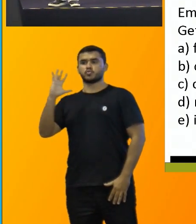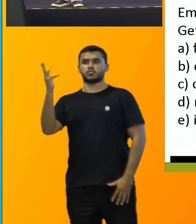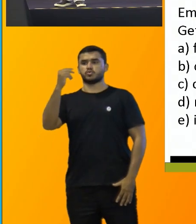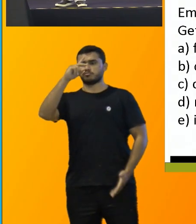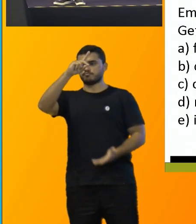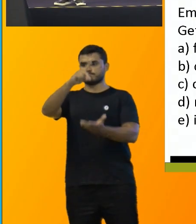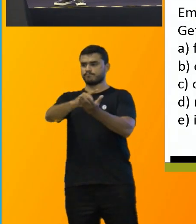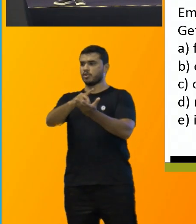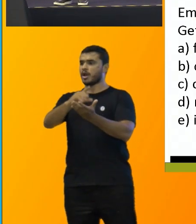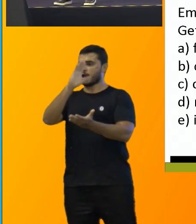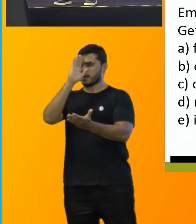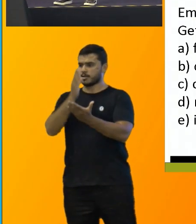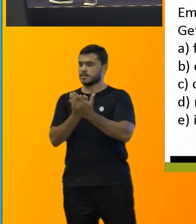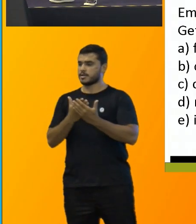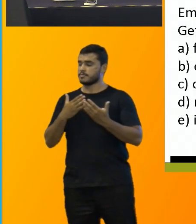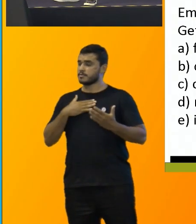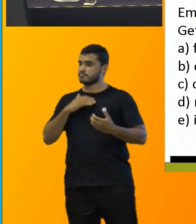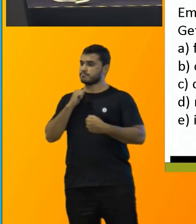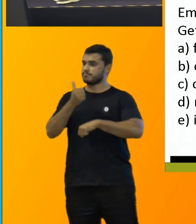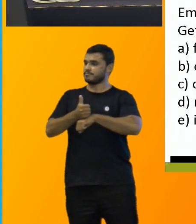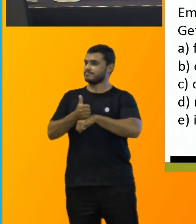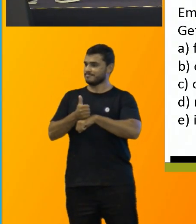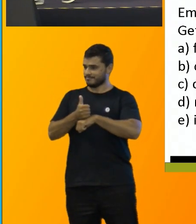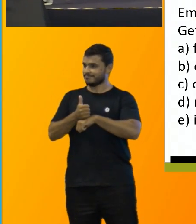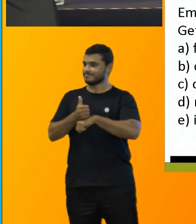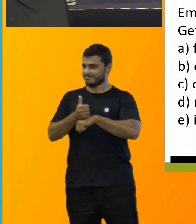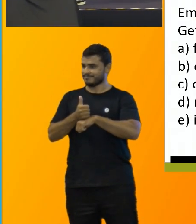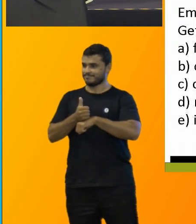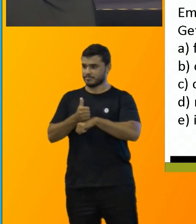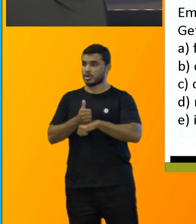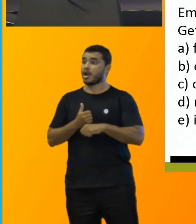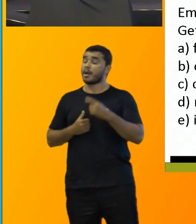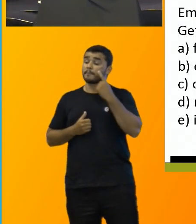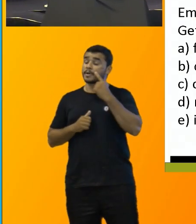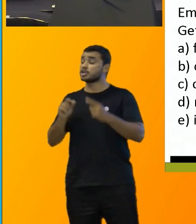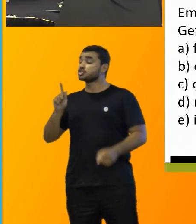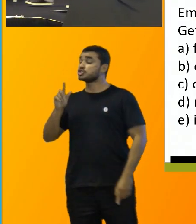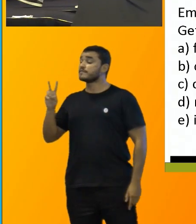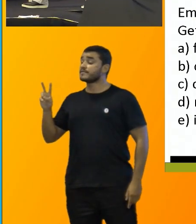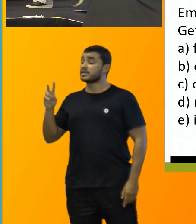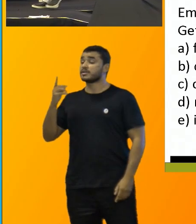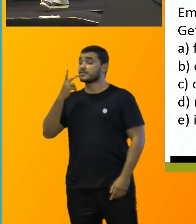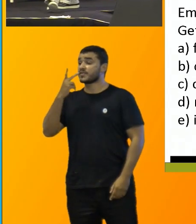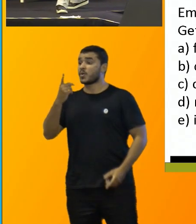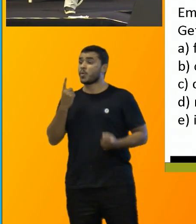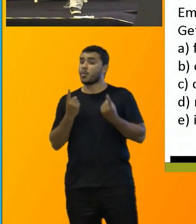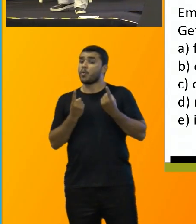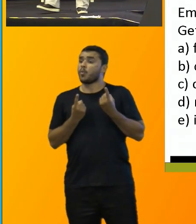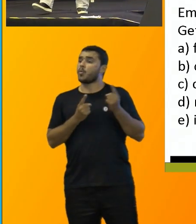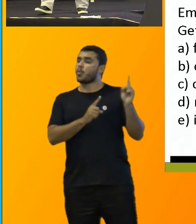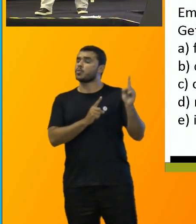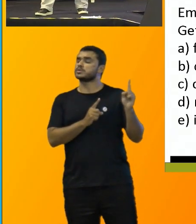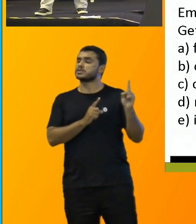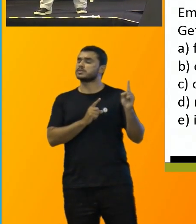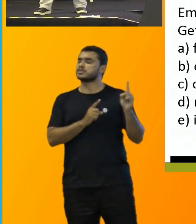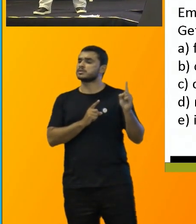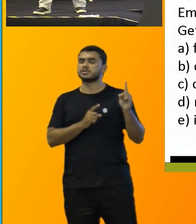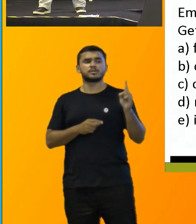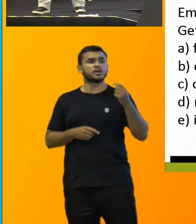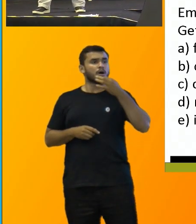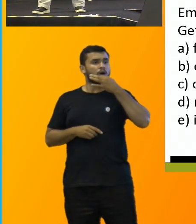Implantado em 1930, Getúlio Vargas estabelece uma crítica a quê? O que Getúlio está criticando?